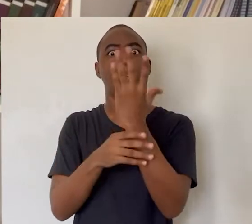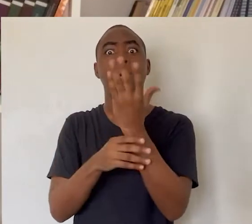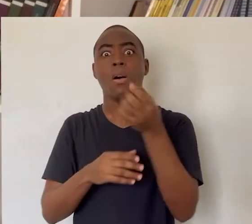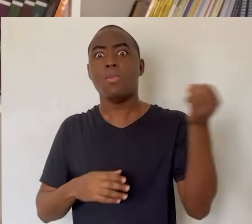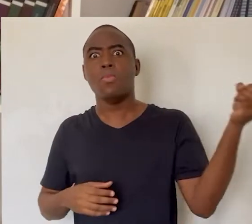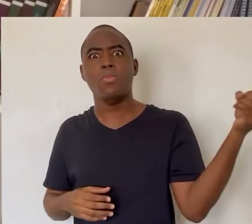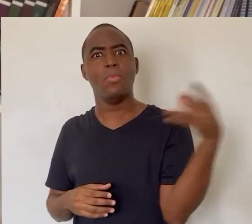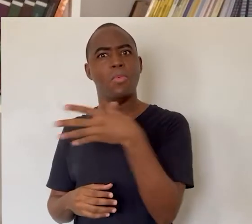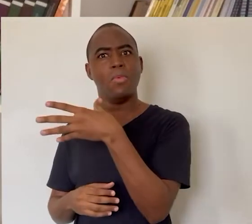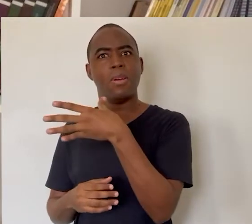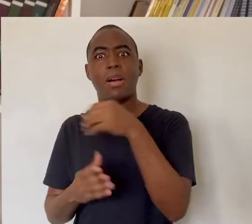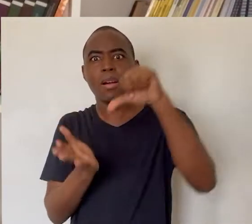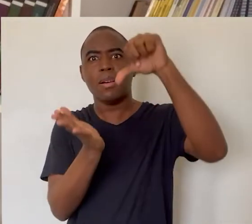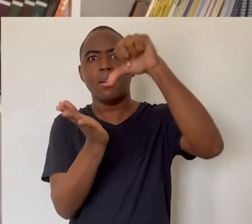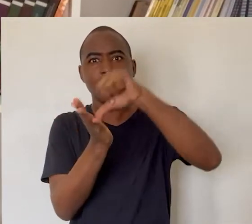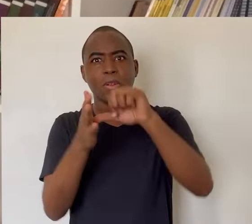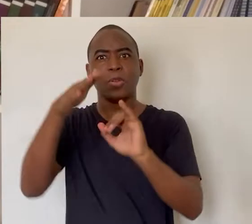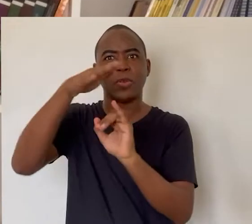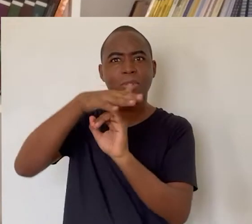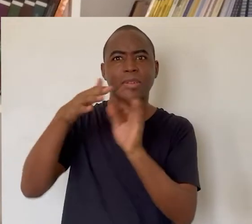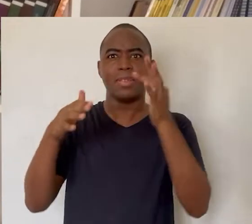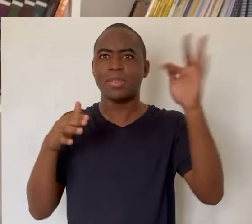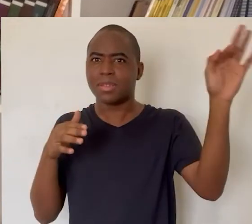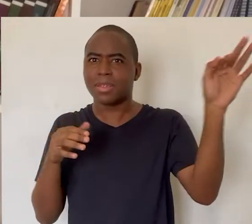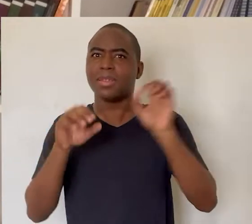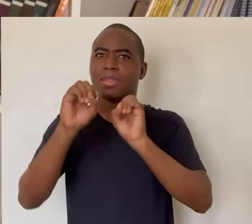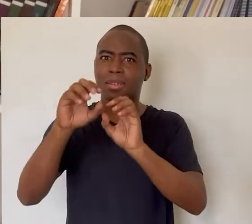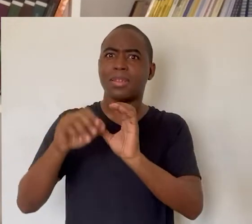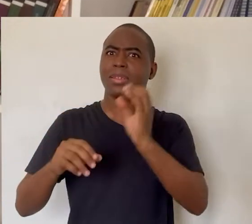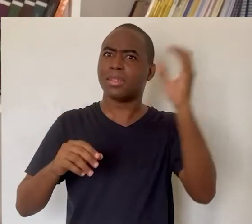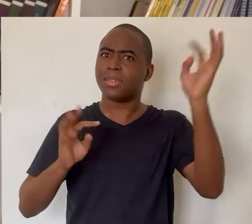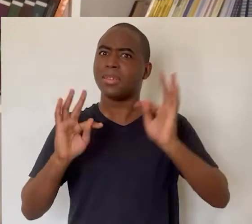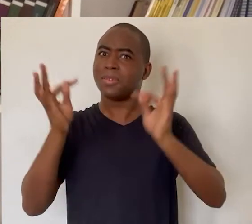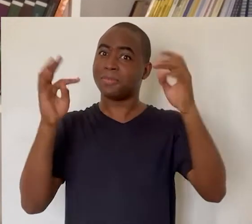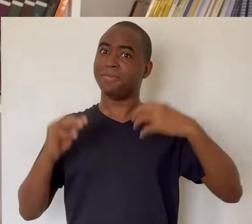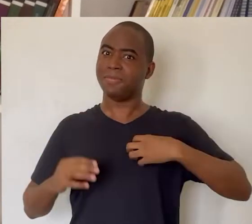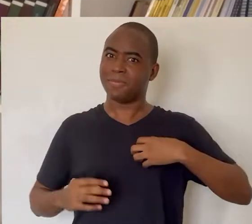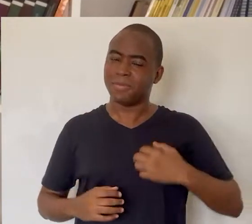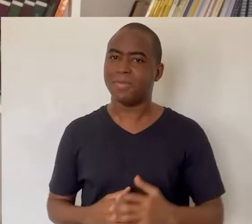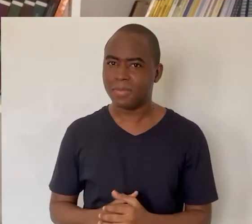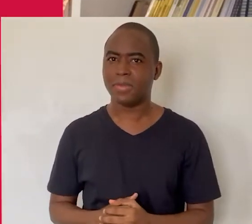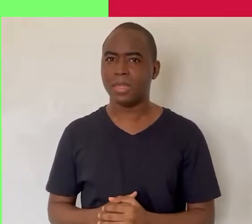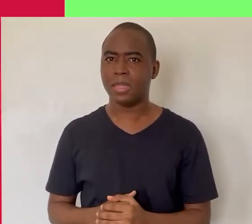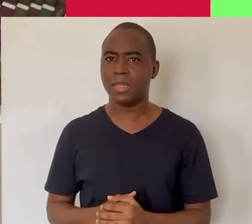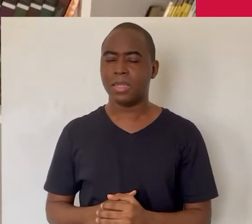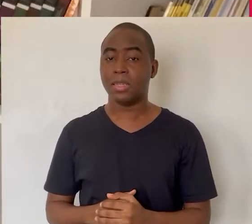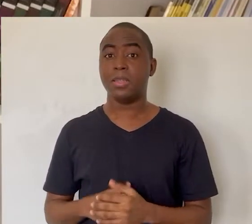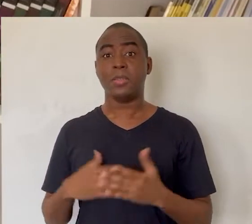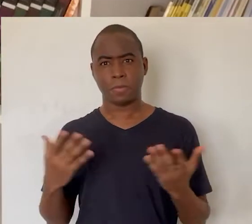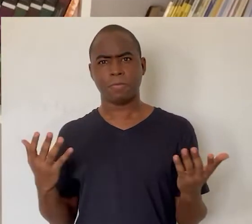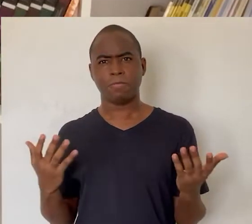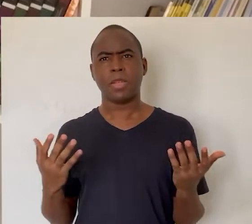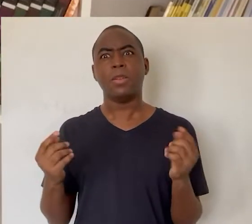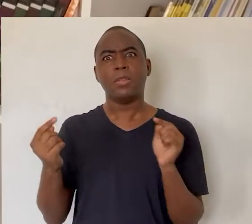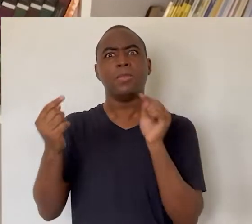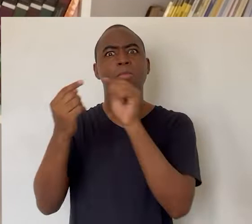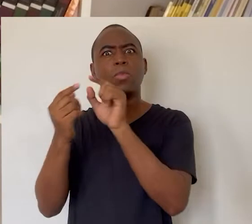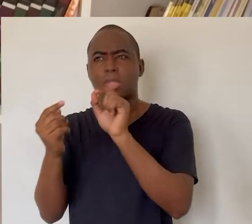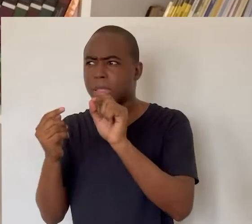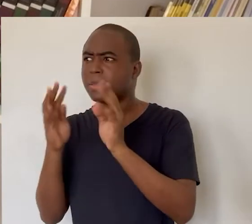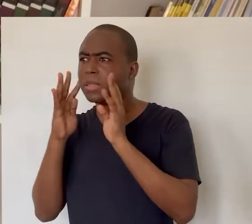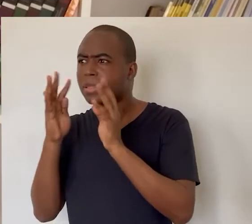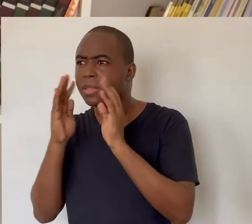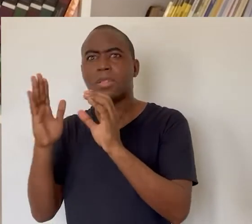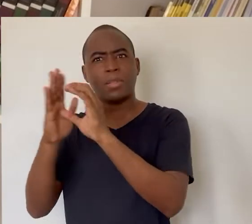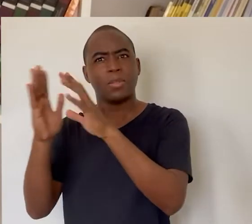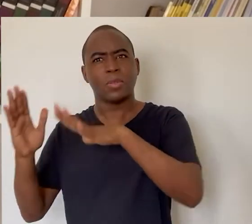de criação de um novo campus do Instituto Federal de Educação, Ciência e Tecnologia da Bahia. Com o objetivo de